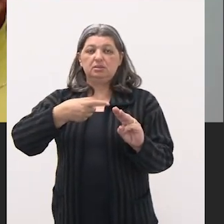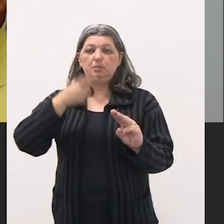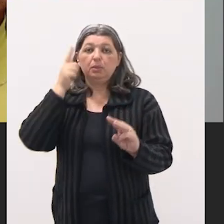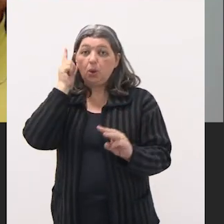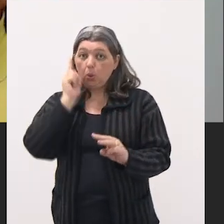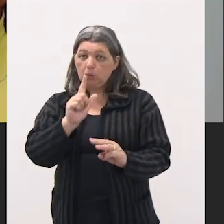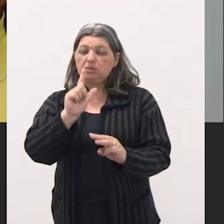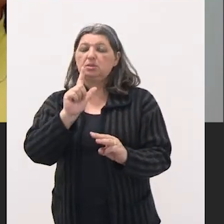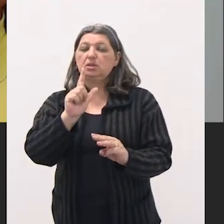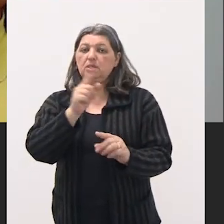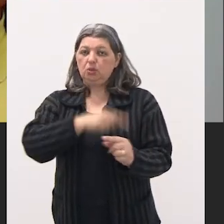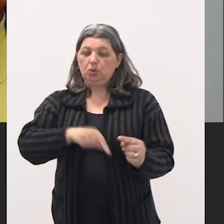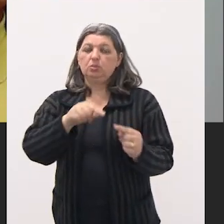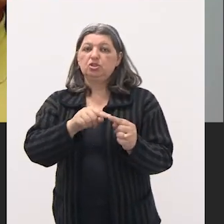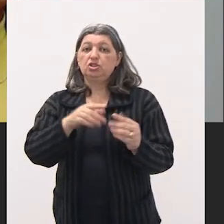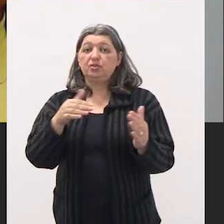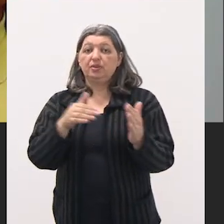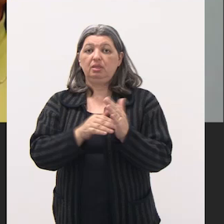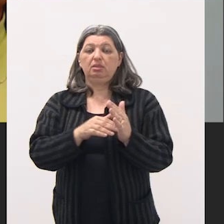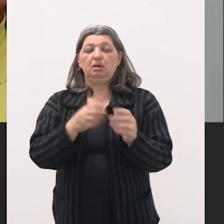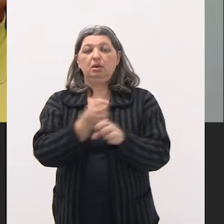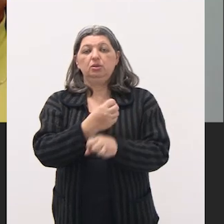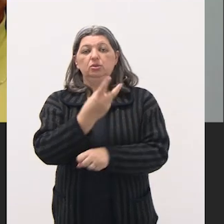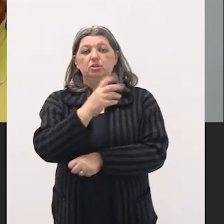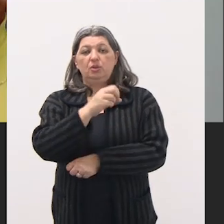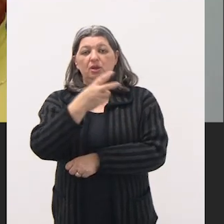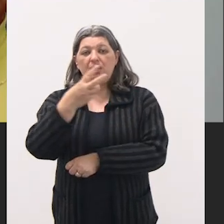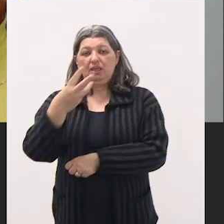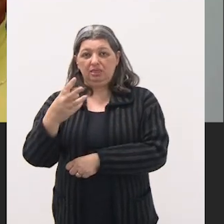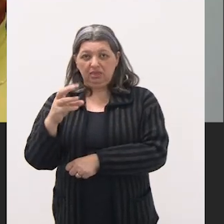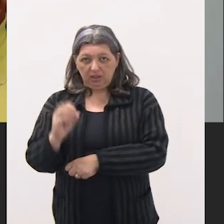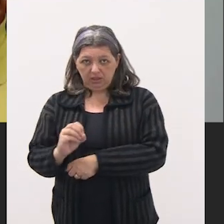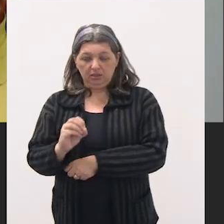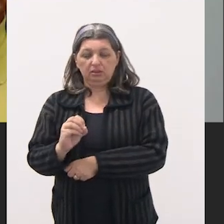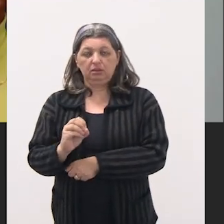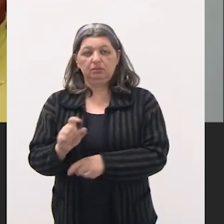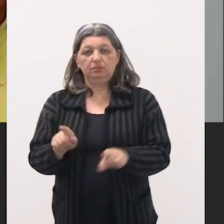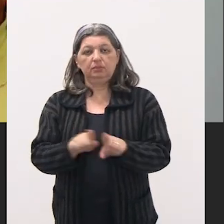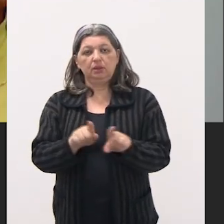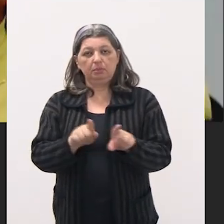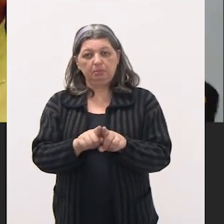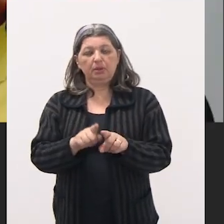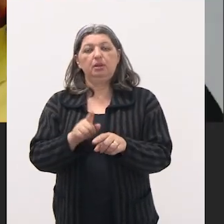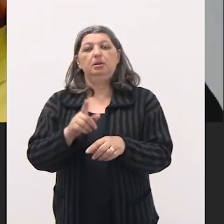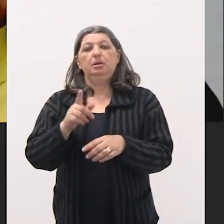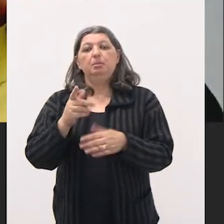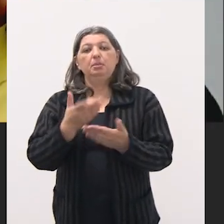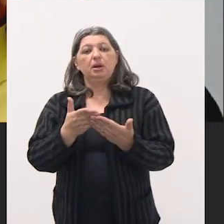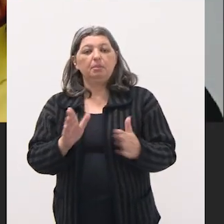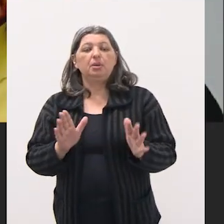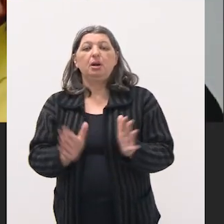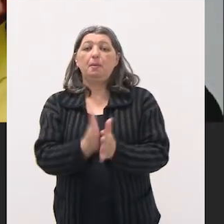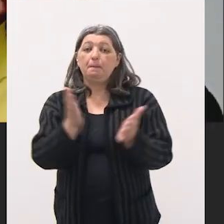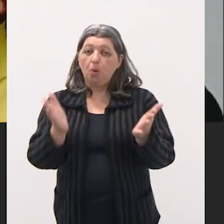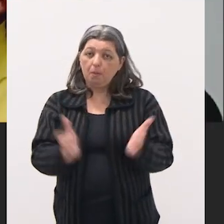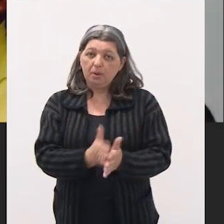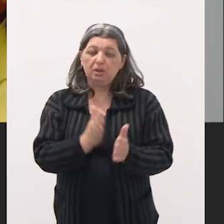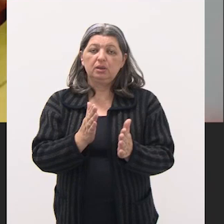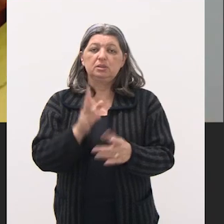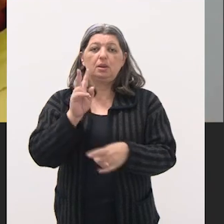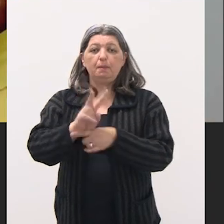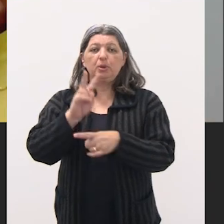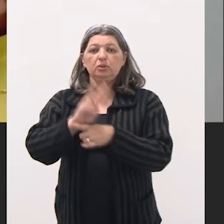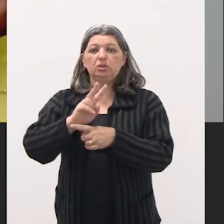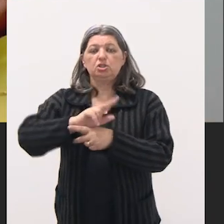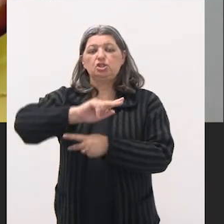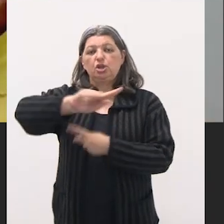né? São uma chamada universal para acabar com a pobreza, proteger o planeta e